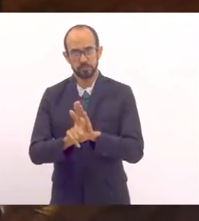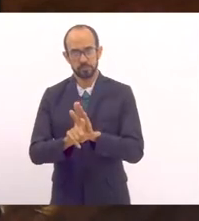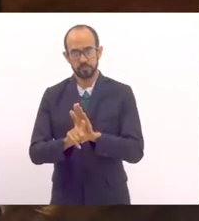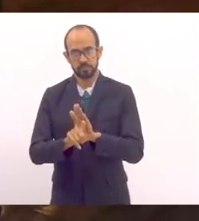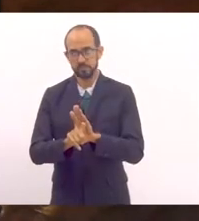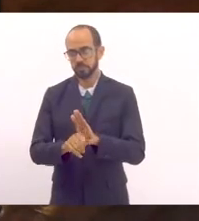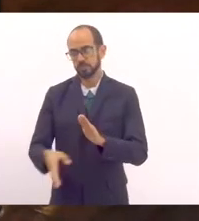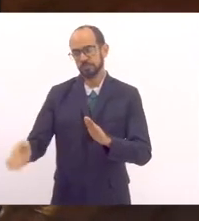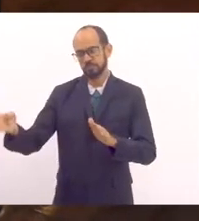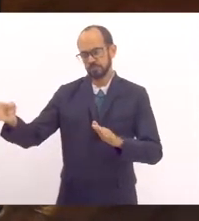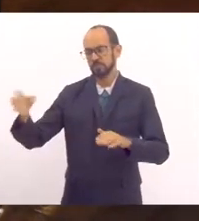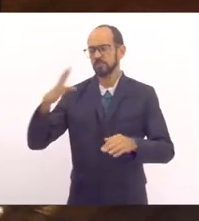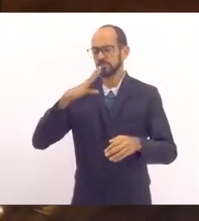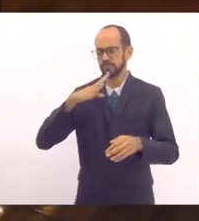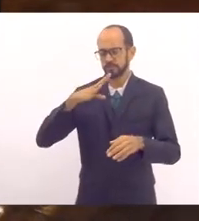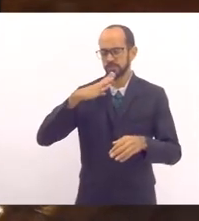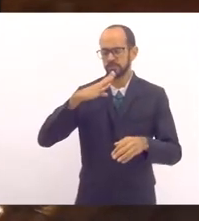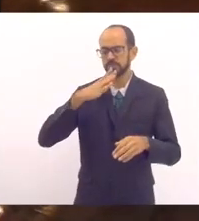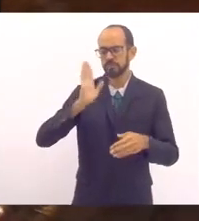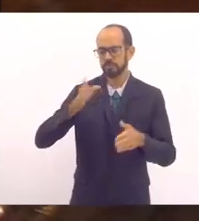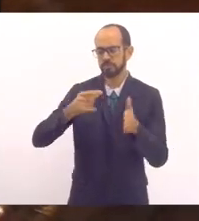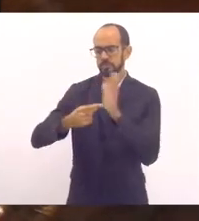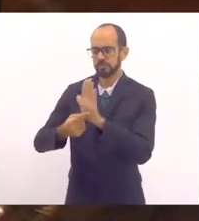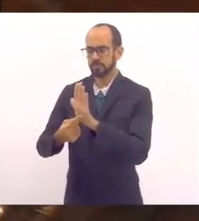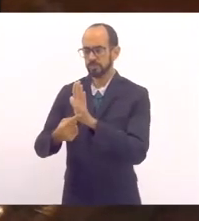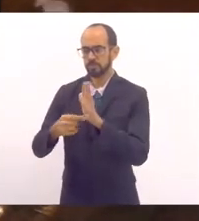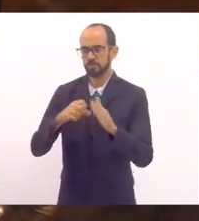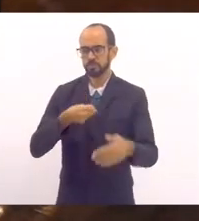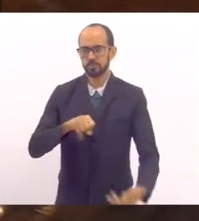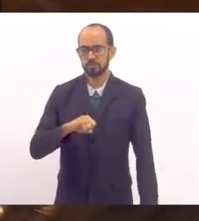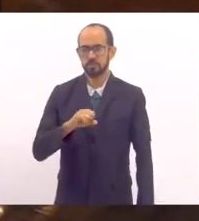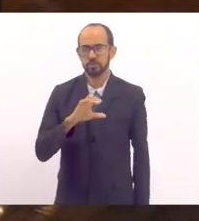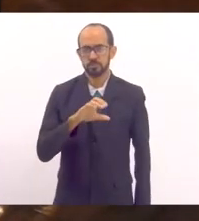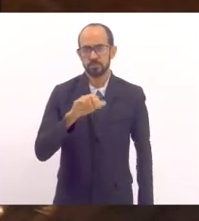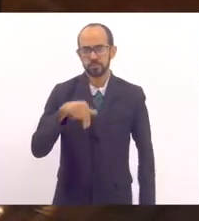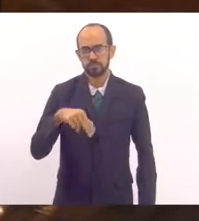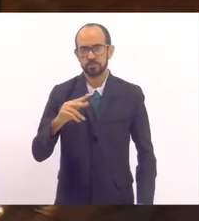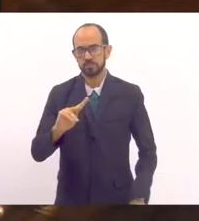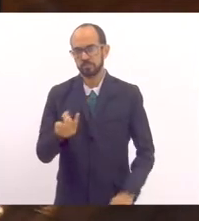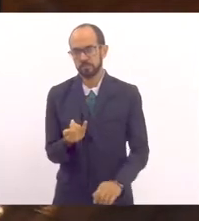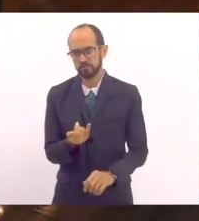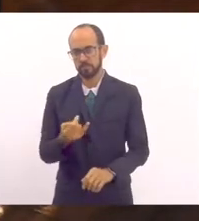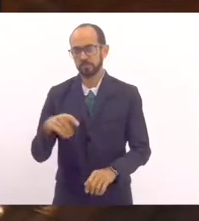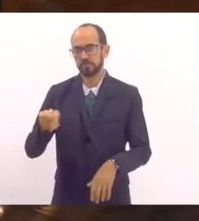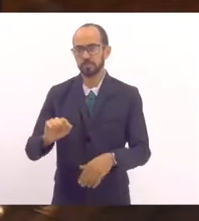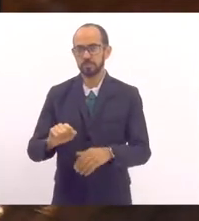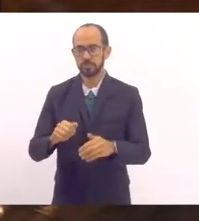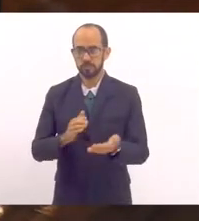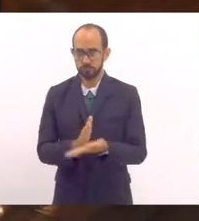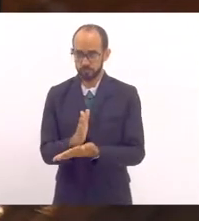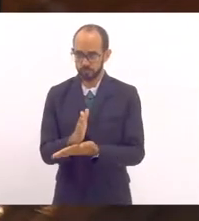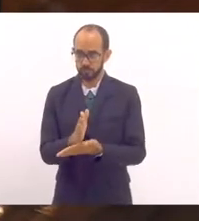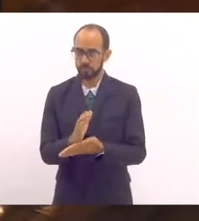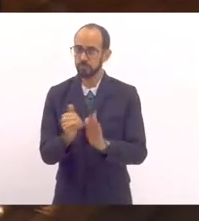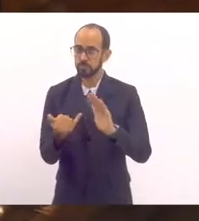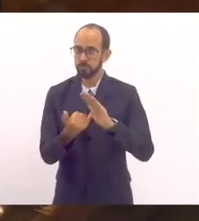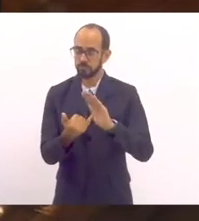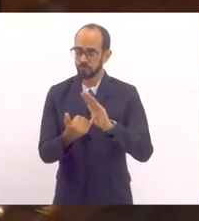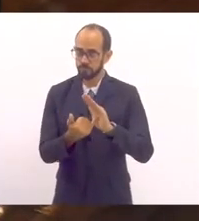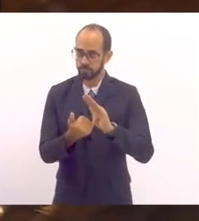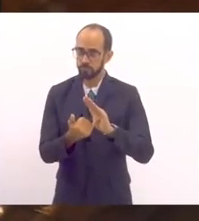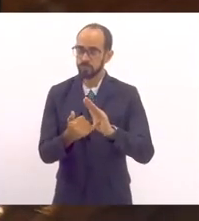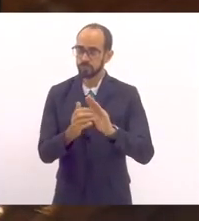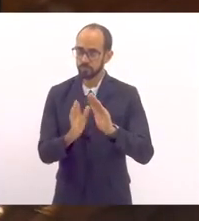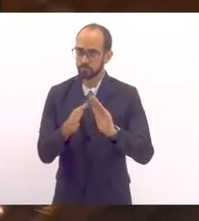que eu já mostrei para a senhora, quando uma instância tem um CNPJ, uma diretoria, um estatuto aprovado e registrado, a gente recebe